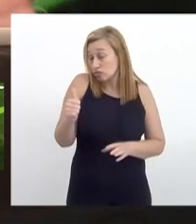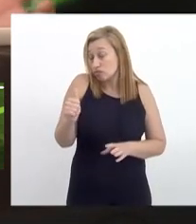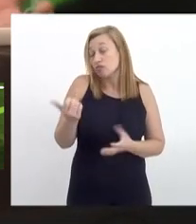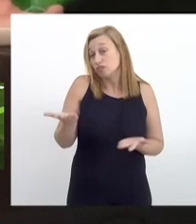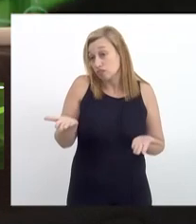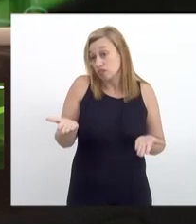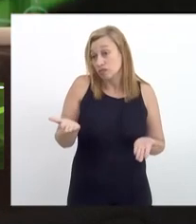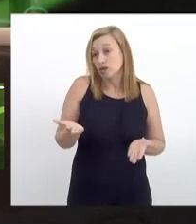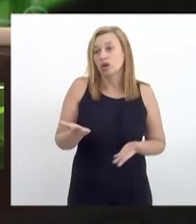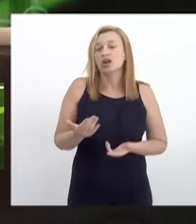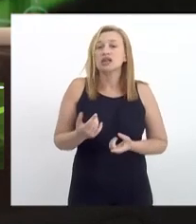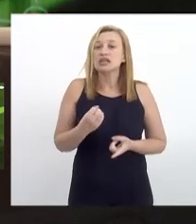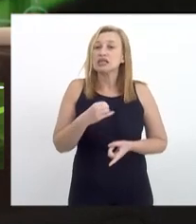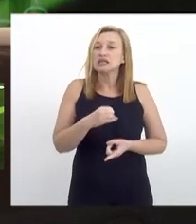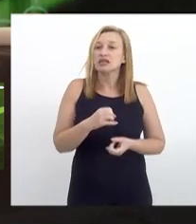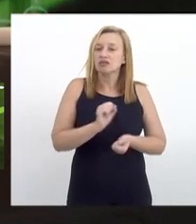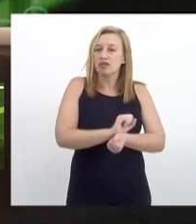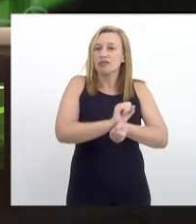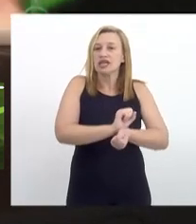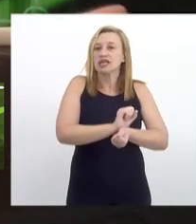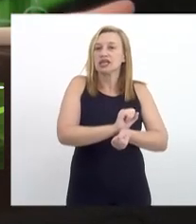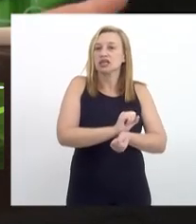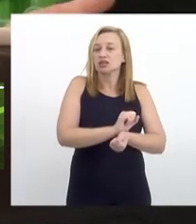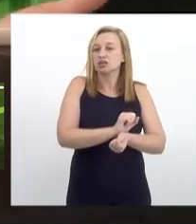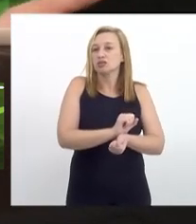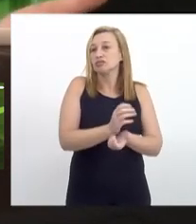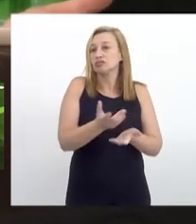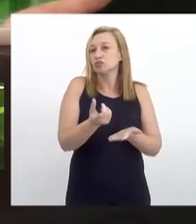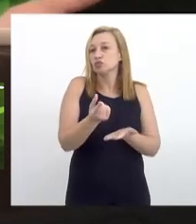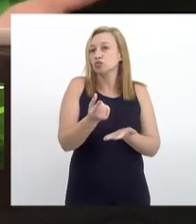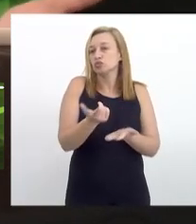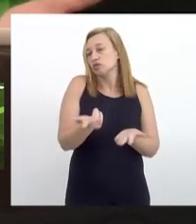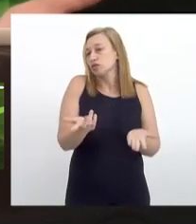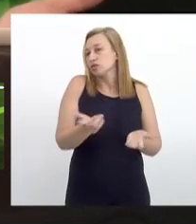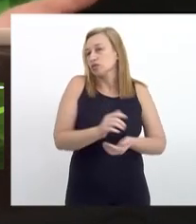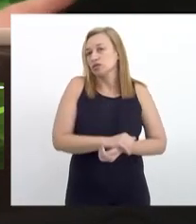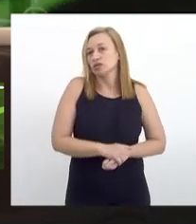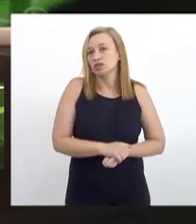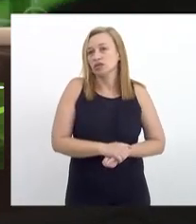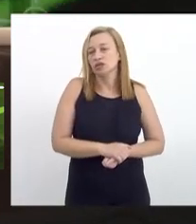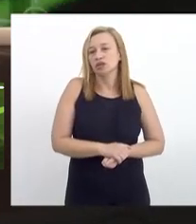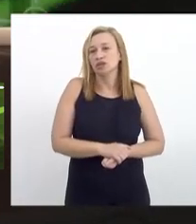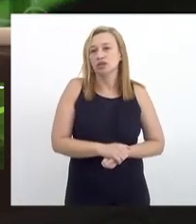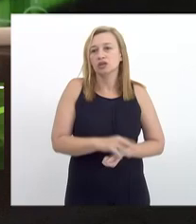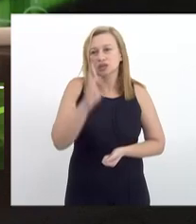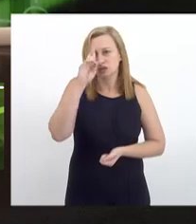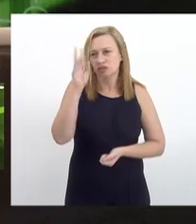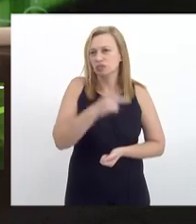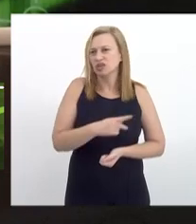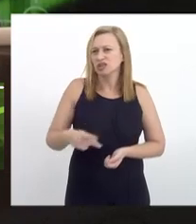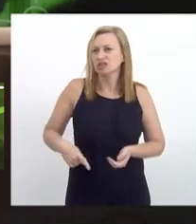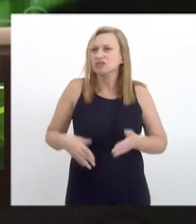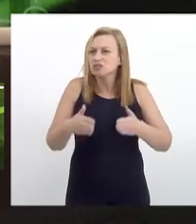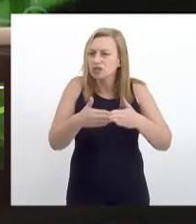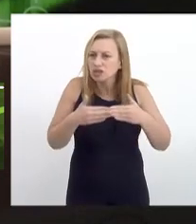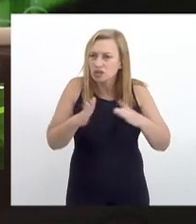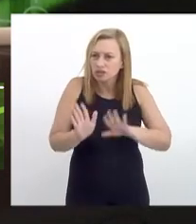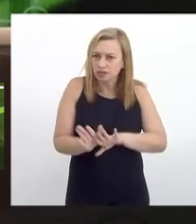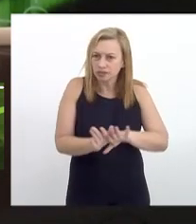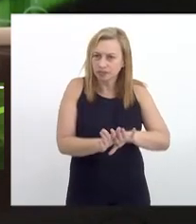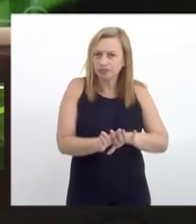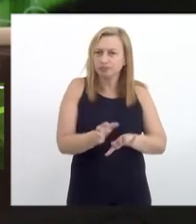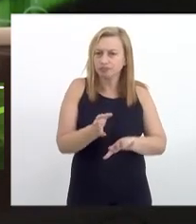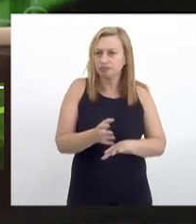nós vamos ficar amarrado no índice de preço é presidente me permite só mas a gente precisa